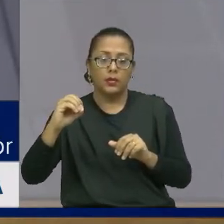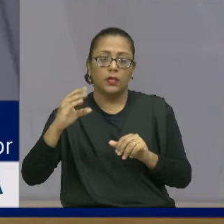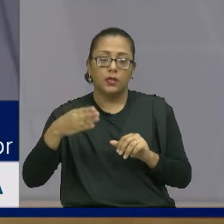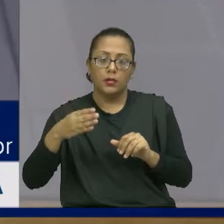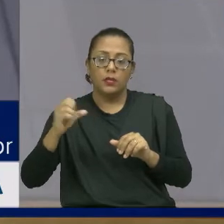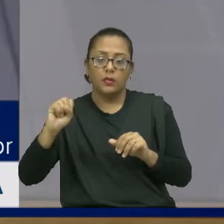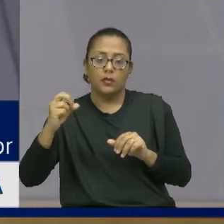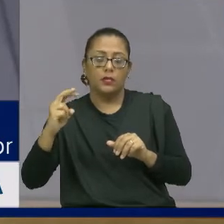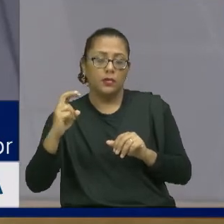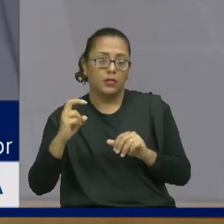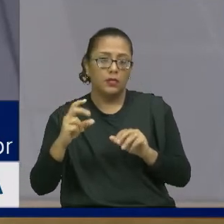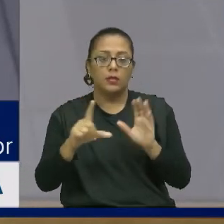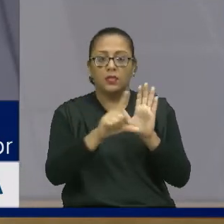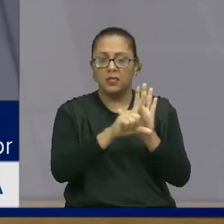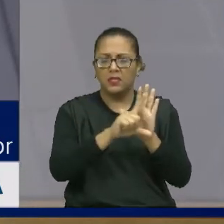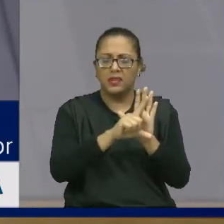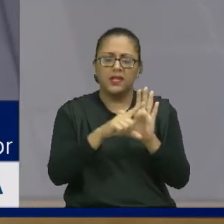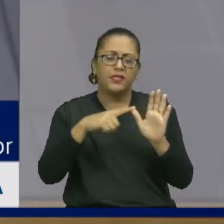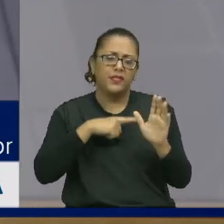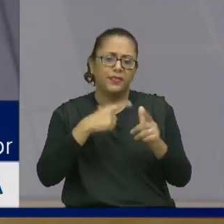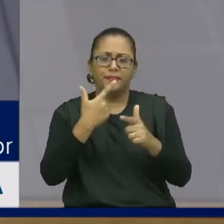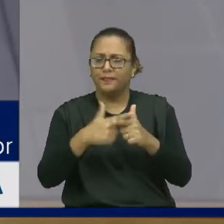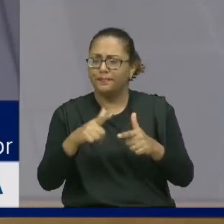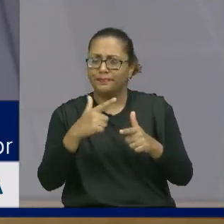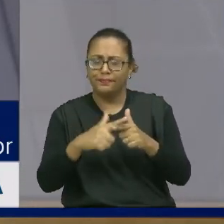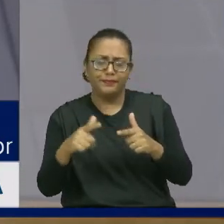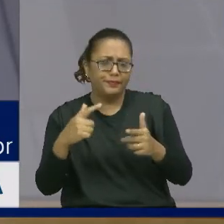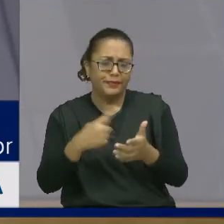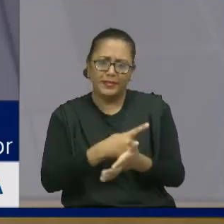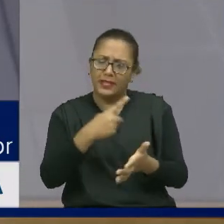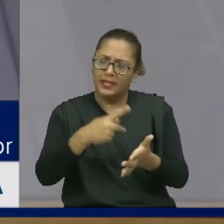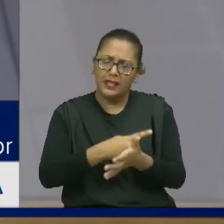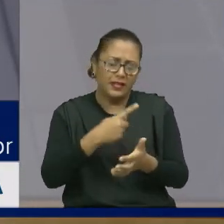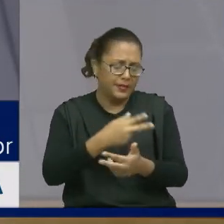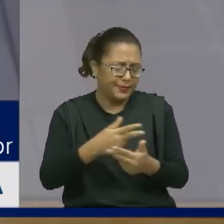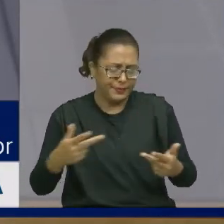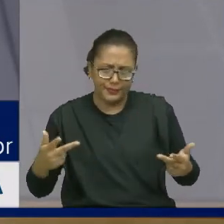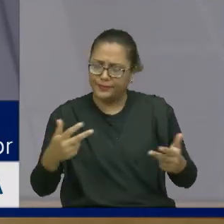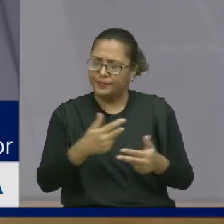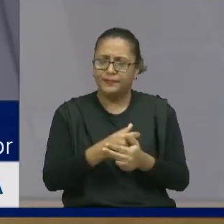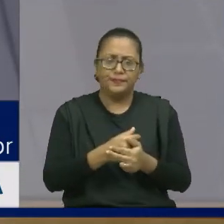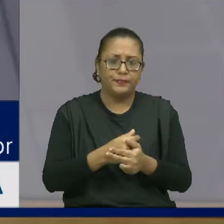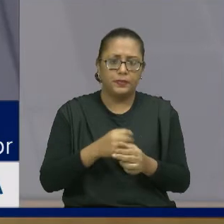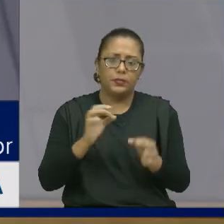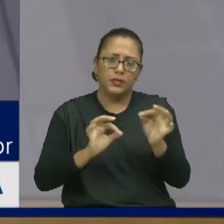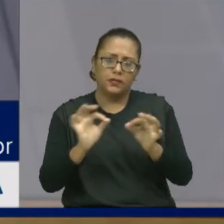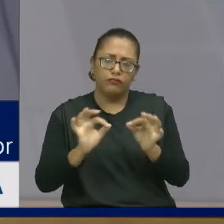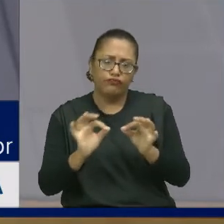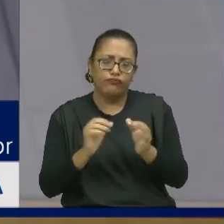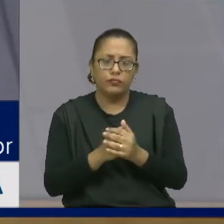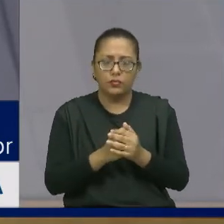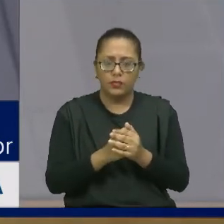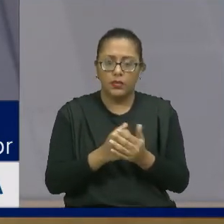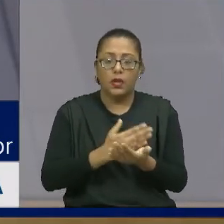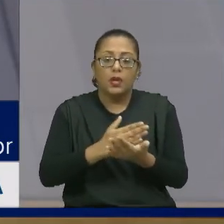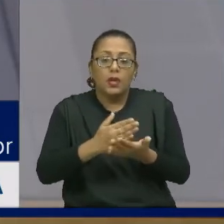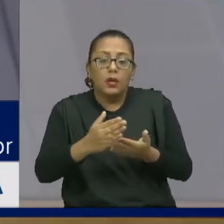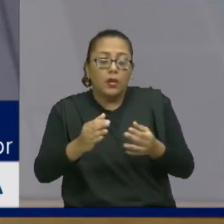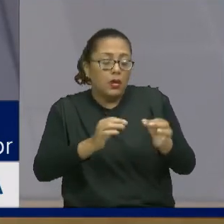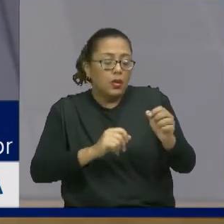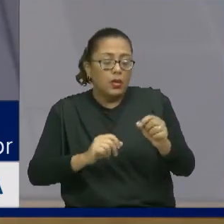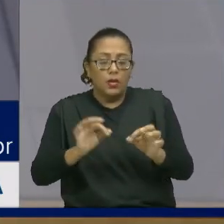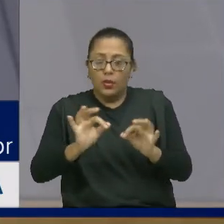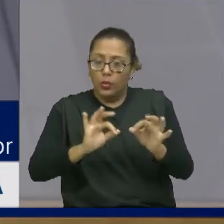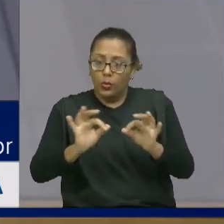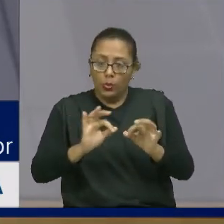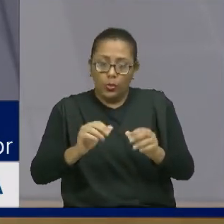lei repleta de problemas e de inconsistências jurídicas. Dar a iniciativa para mudá-la foi uma